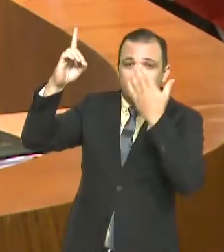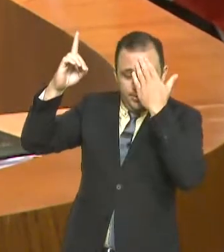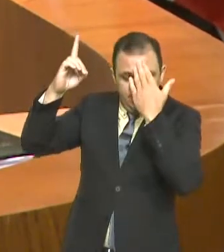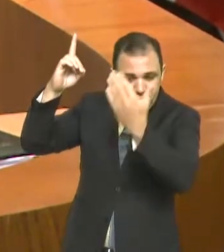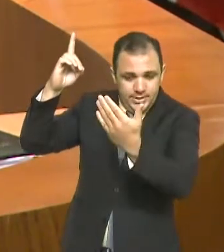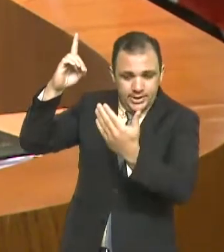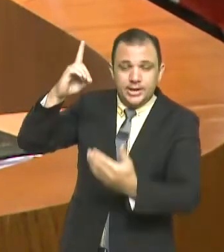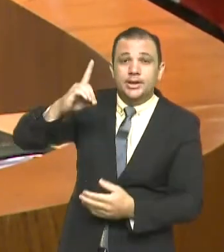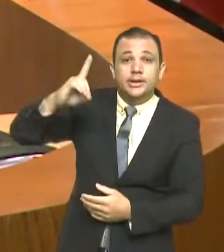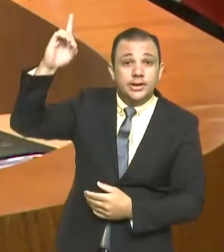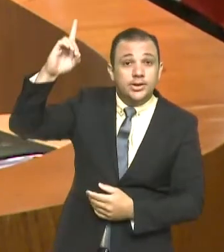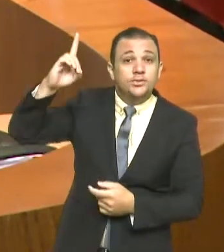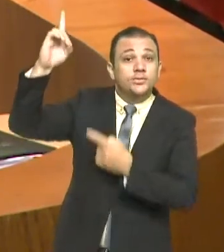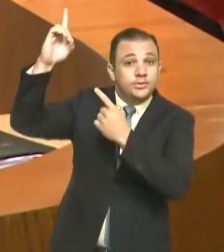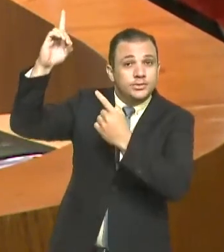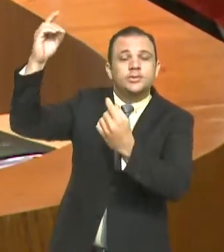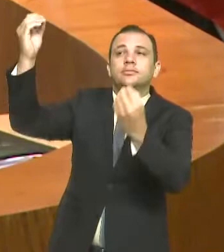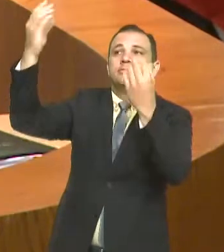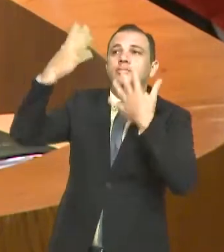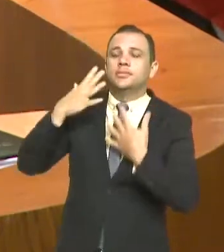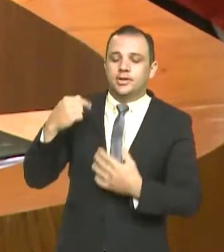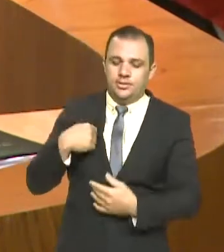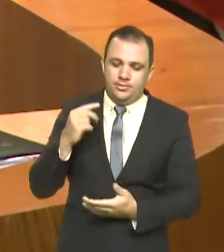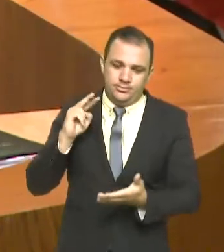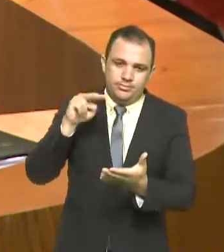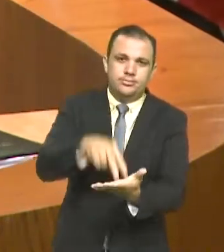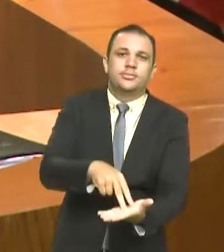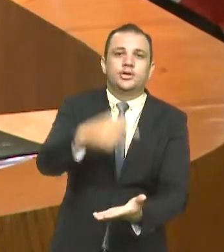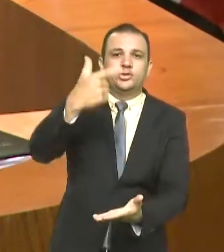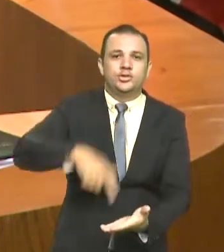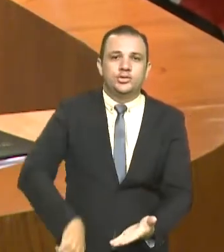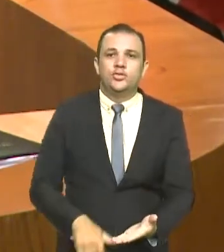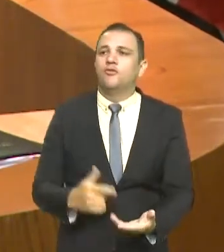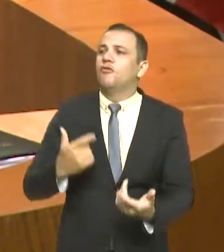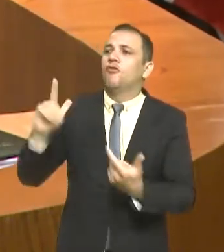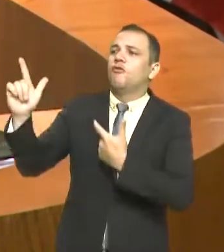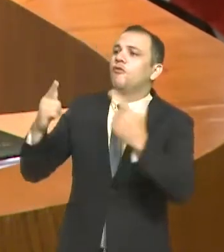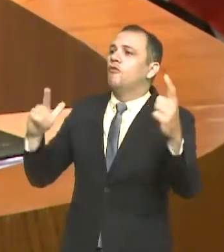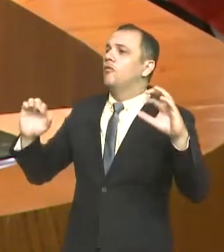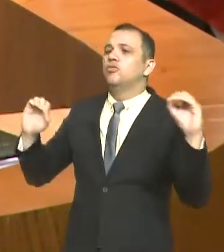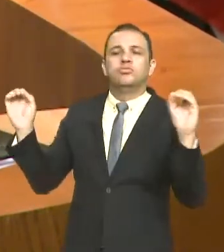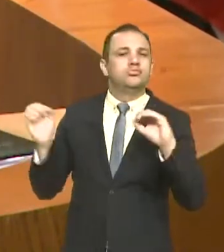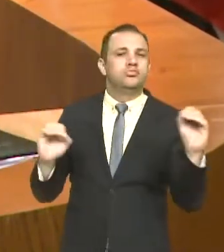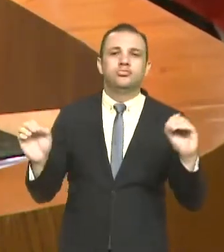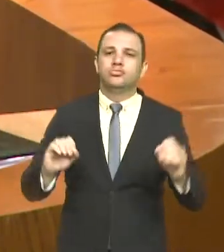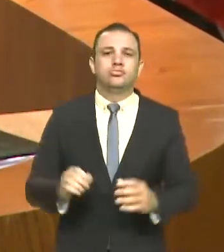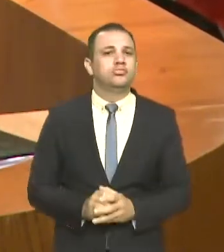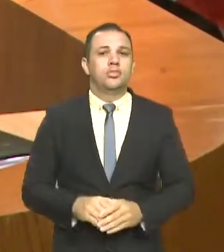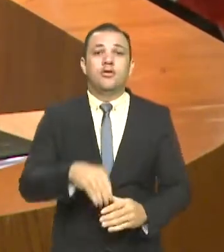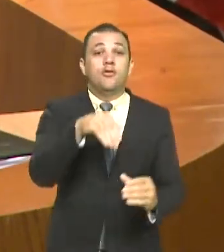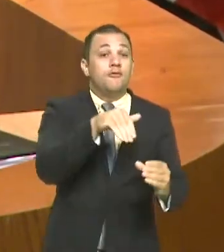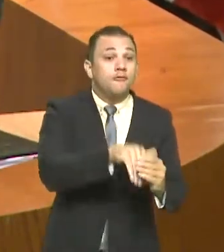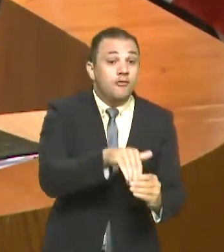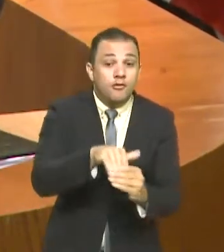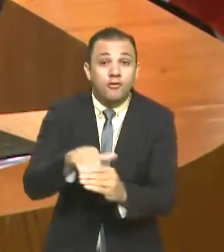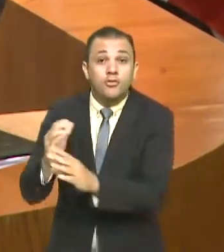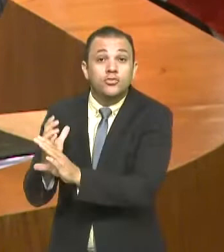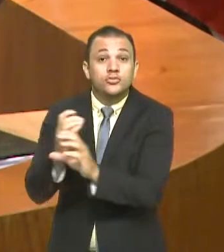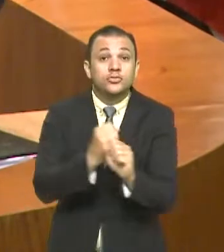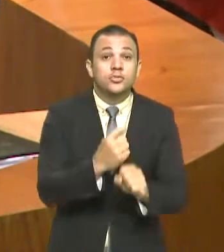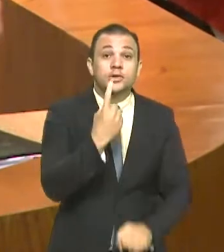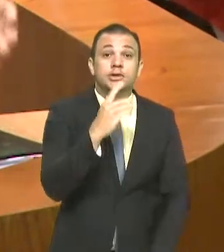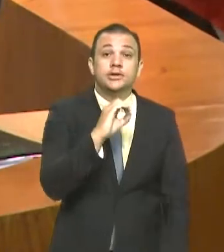Deus, Deus me trouxe até aqui, nem mais nem menos. Eleições com 100 mil